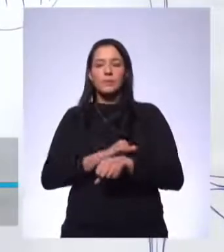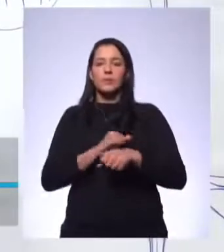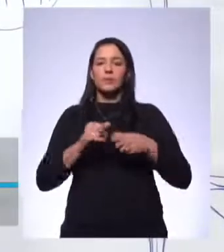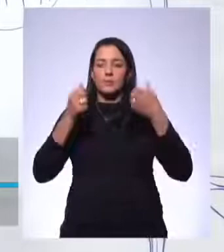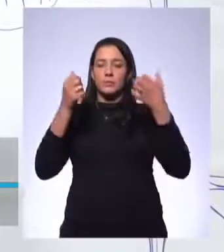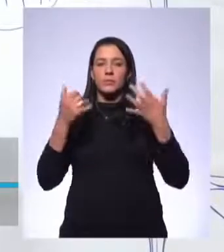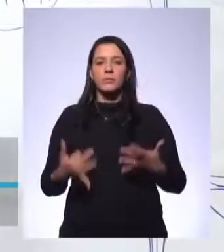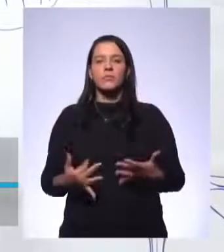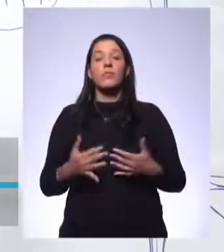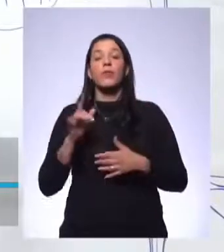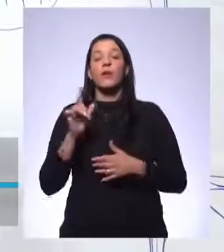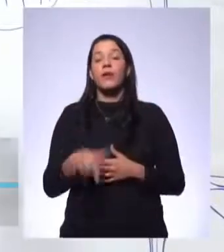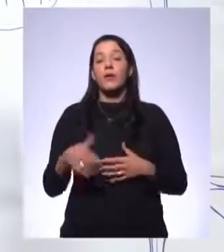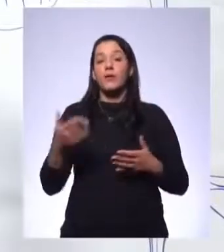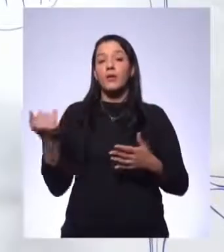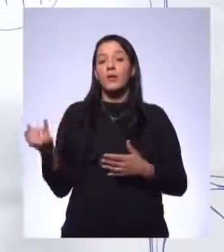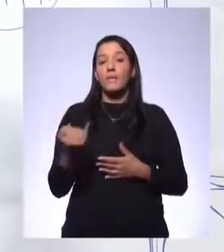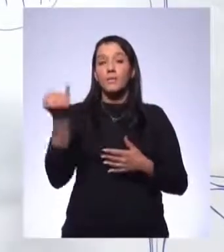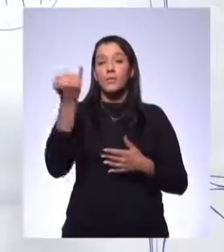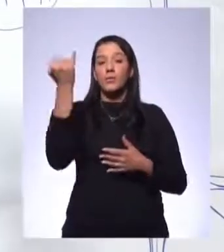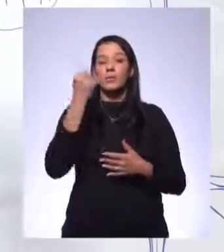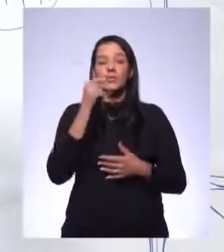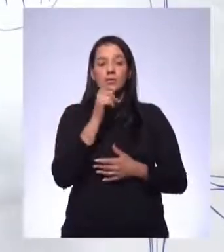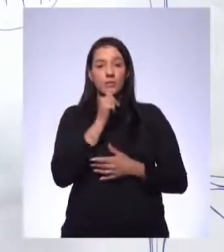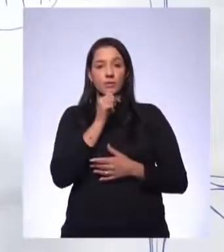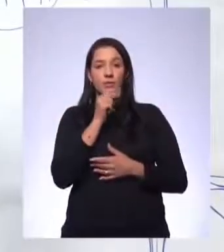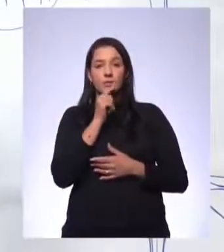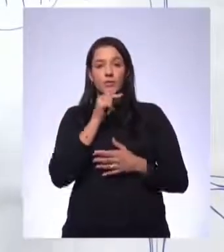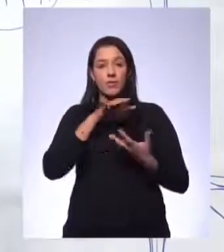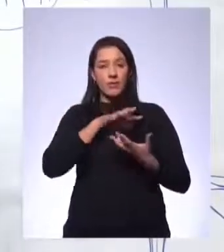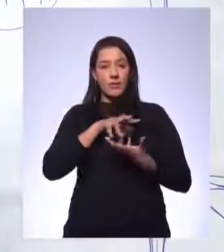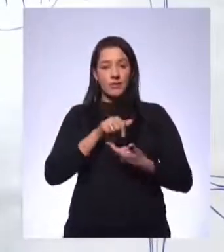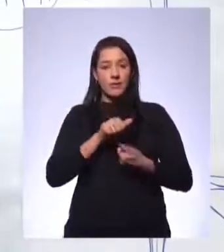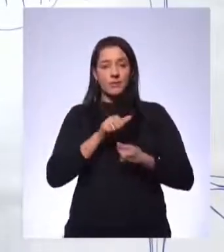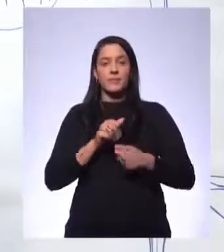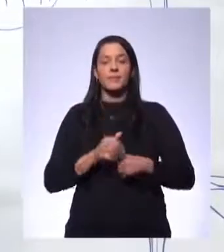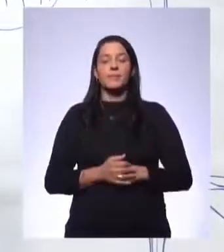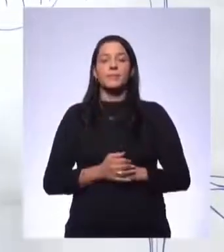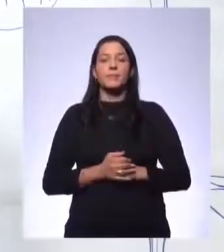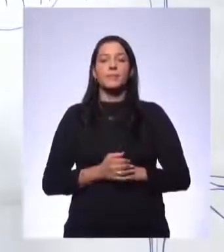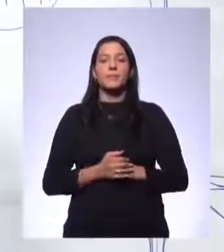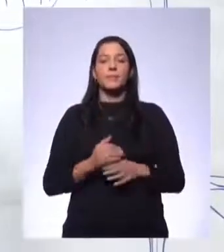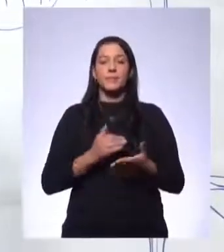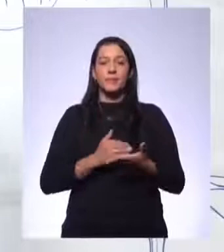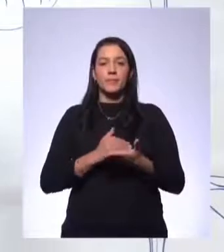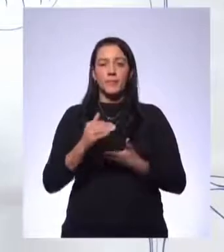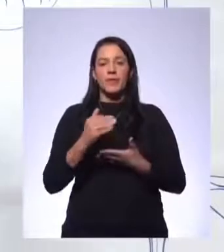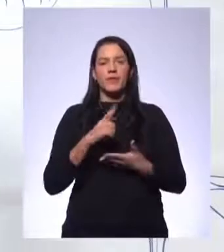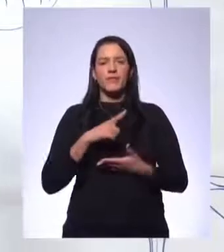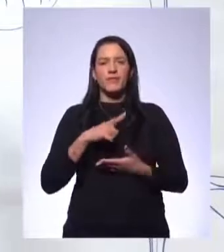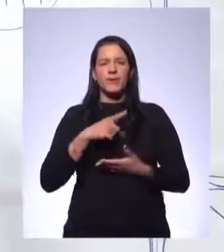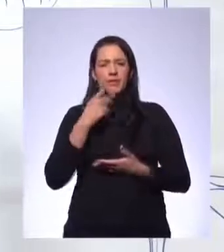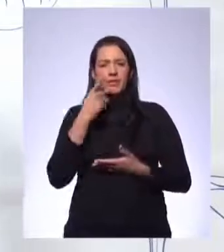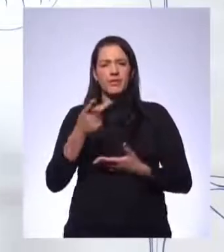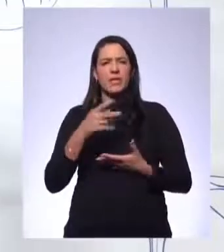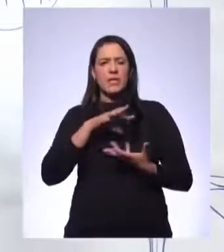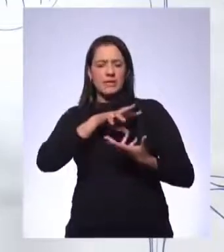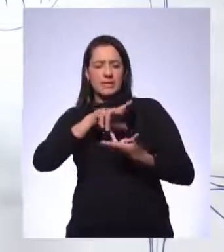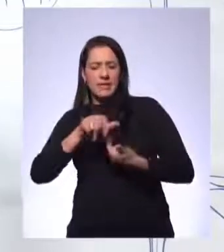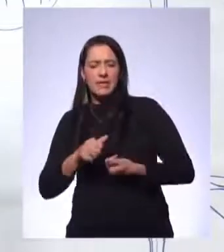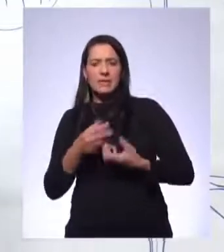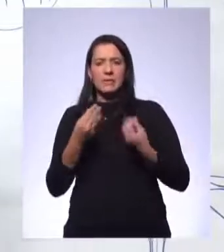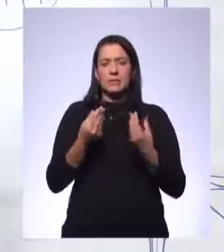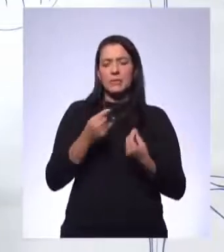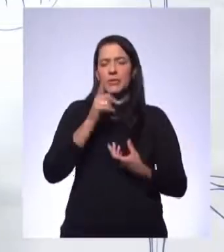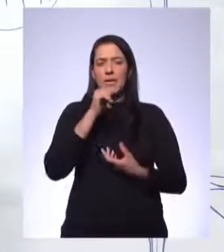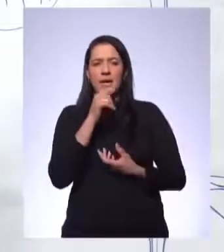mas agora vamos para a importância da água em termos terrestres. Para começar, o pessoal fala que tem muita água, a Terra, o planeta água, não